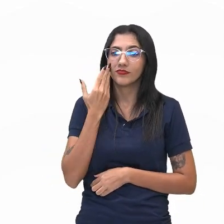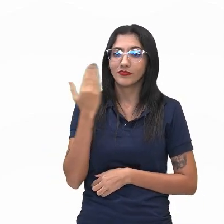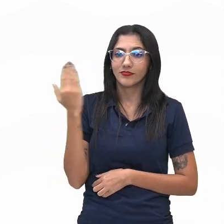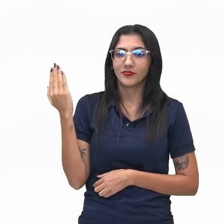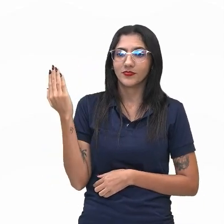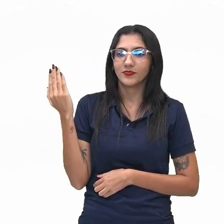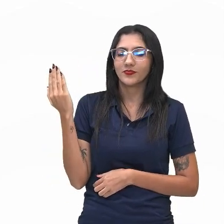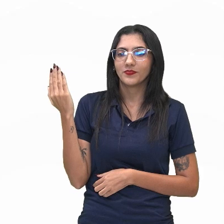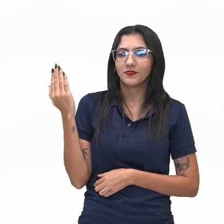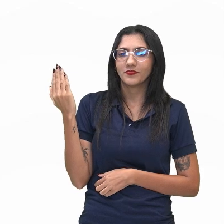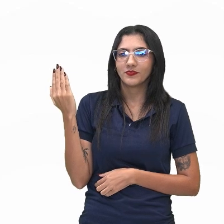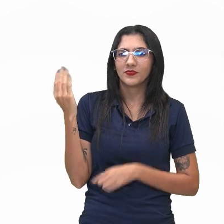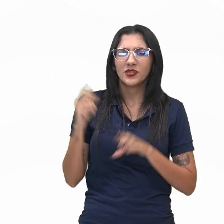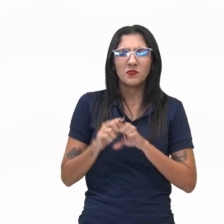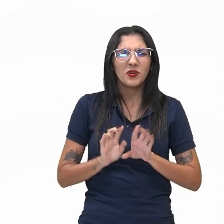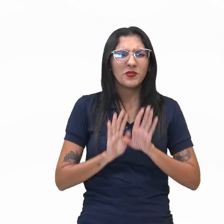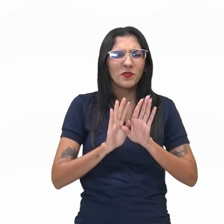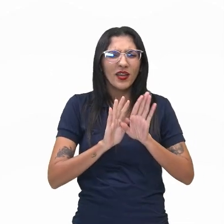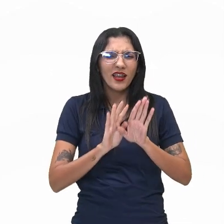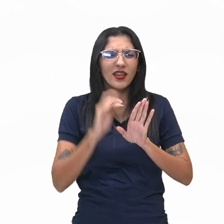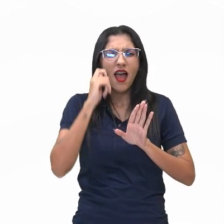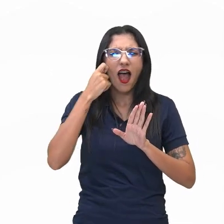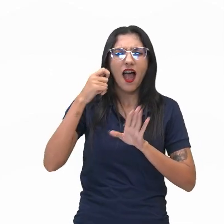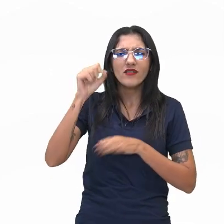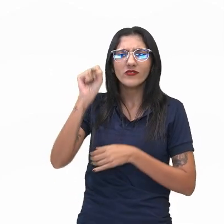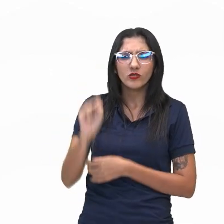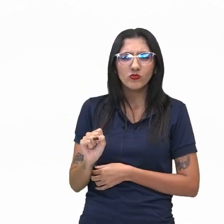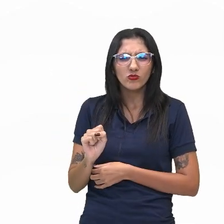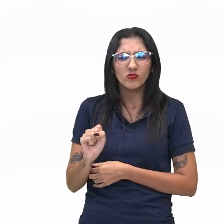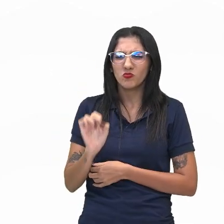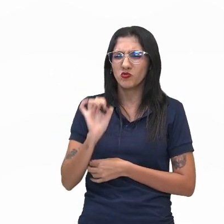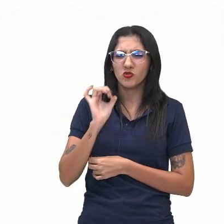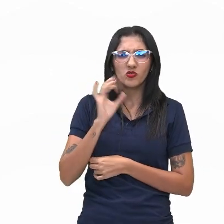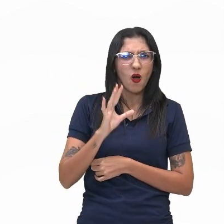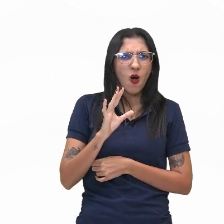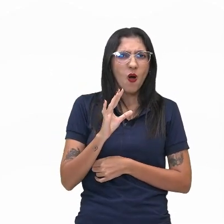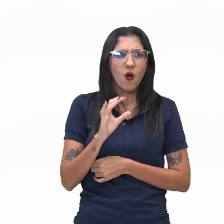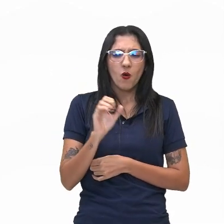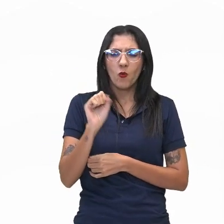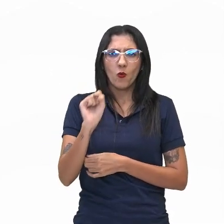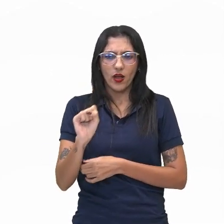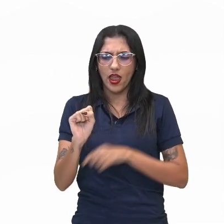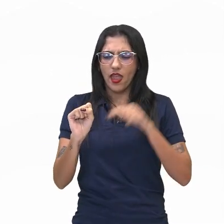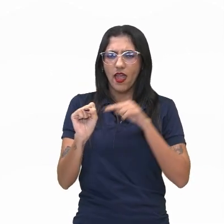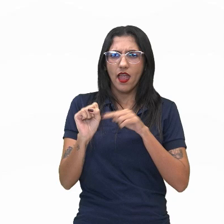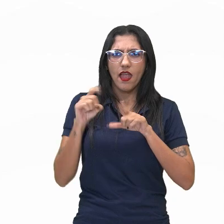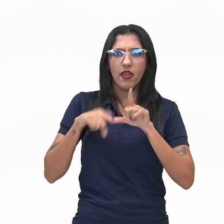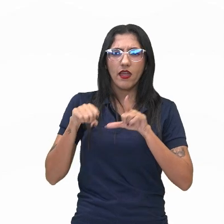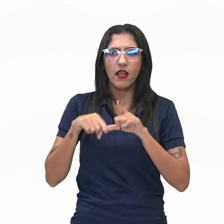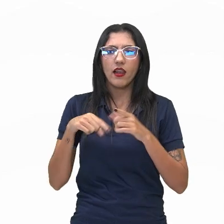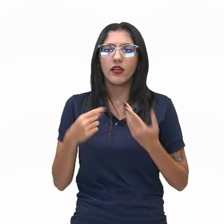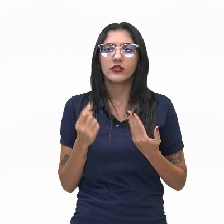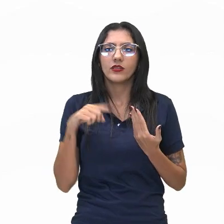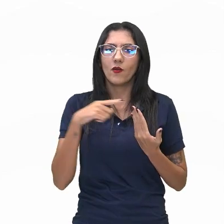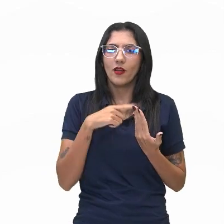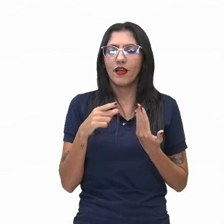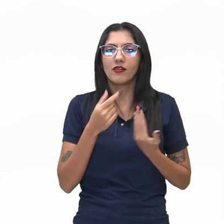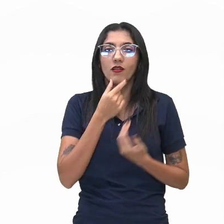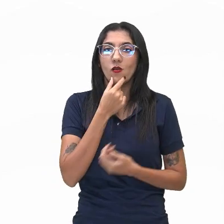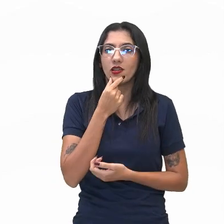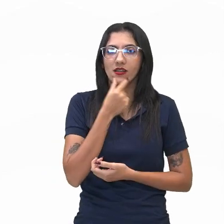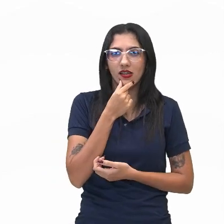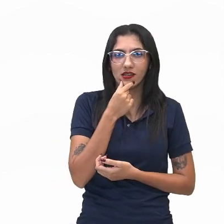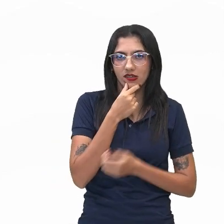sigla. Mas, professora, África do Sul, por que pegaram somente o Sul? Porque, gente, está escrito em inglês,